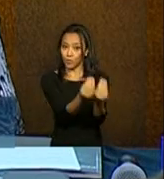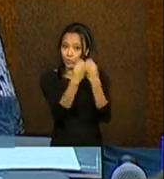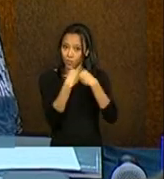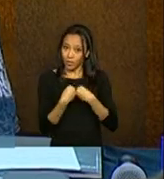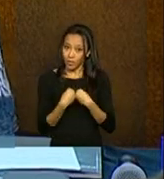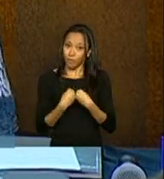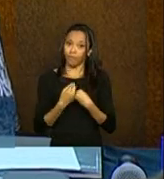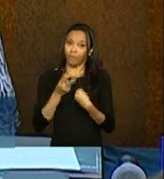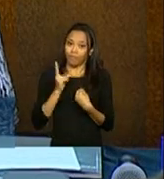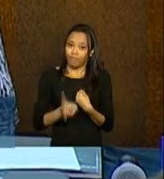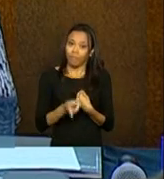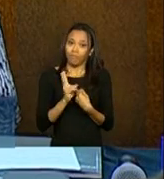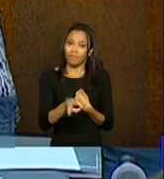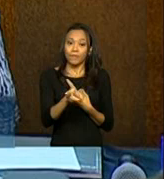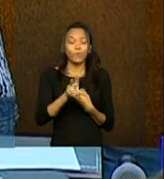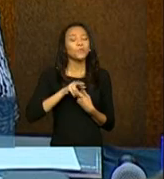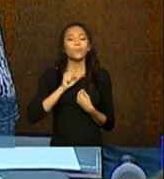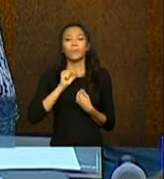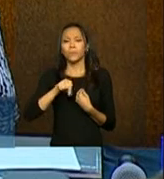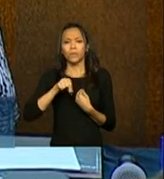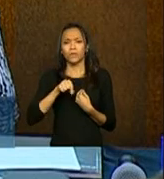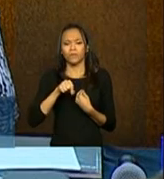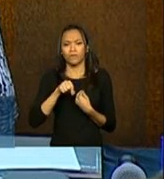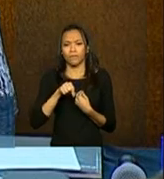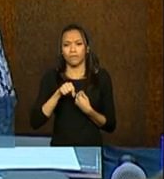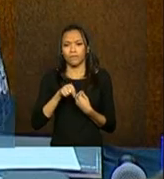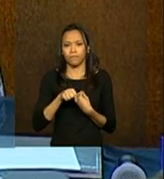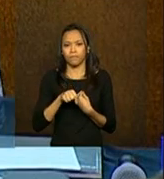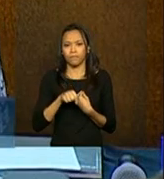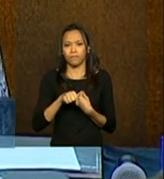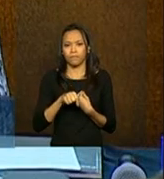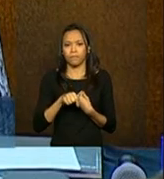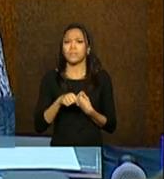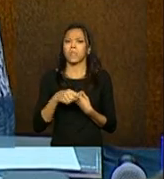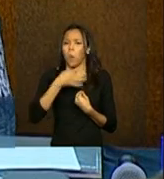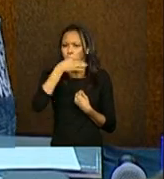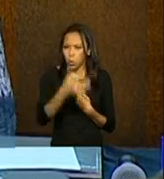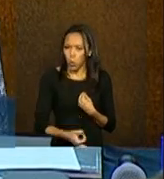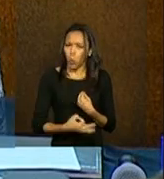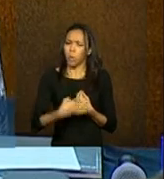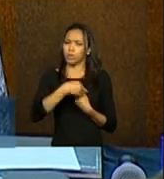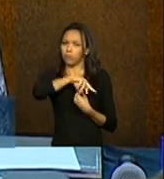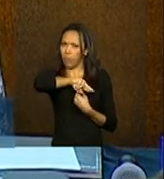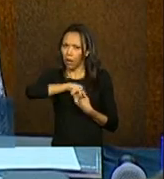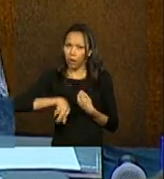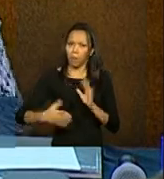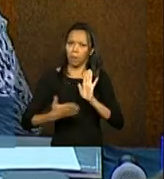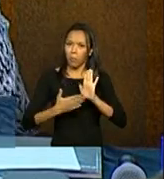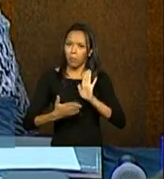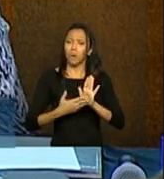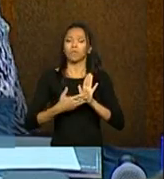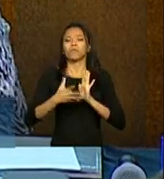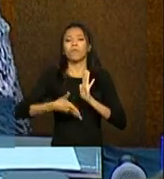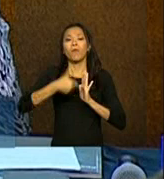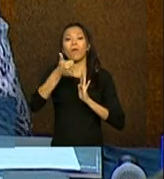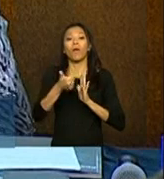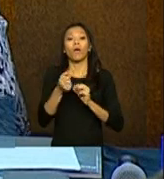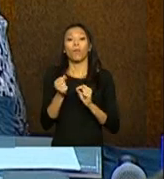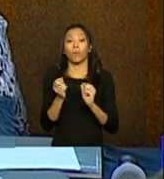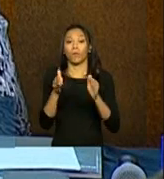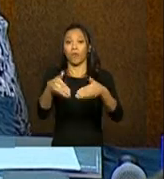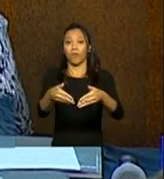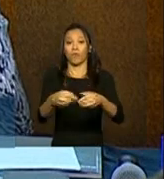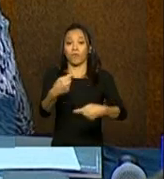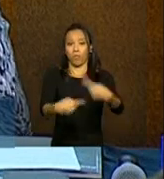ênfase todas as eh até críticas e sugestões paraa melhoria das nossas políticas